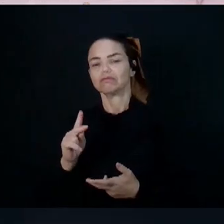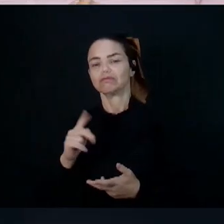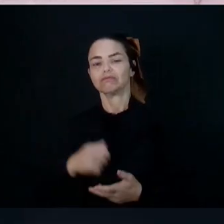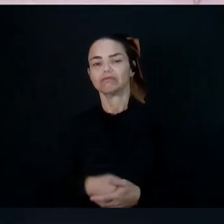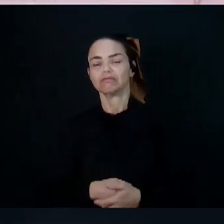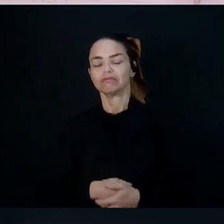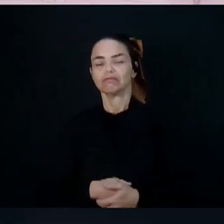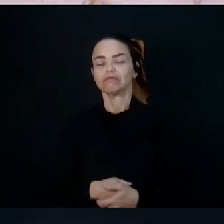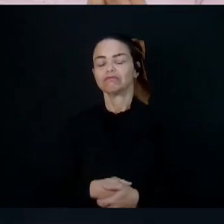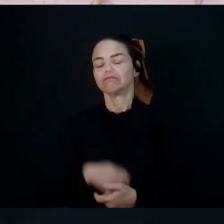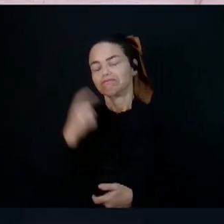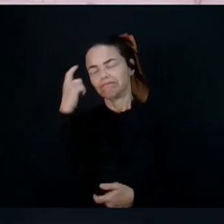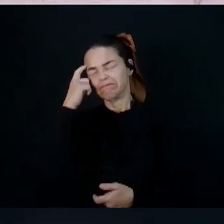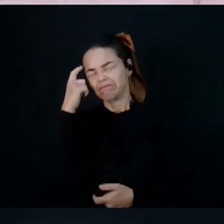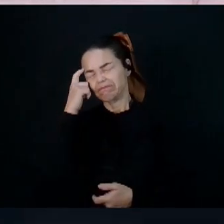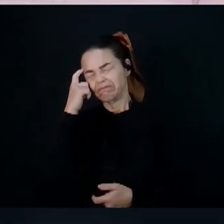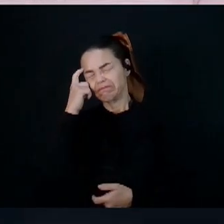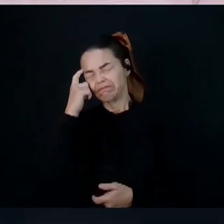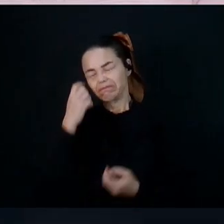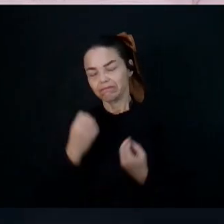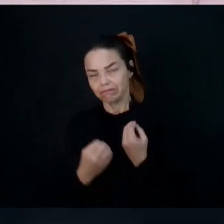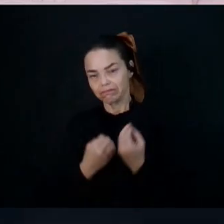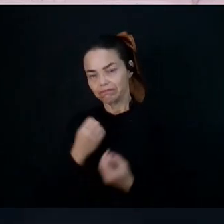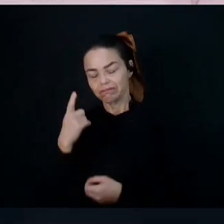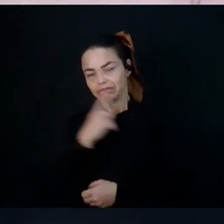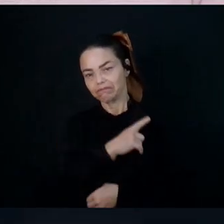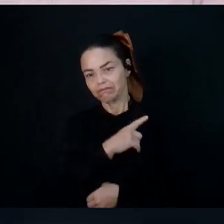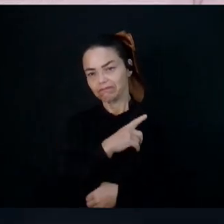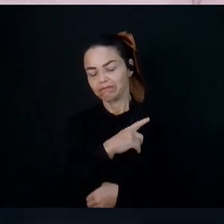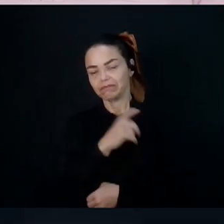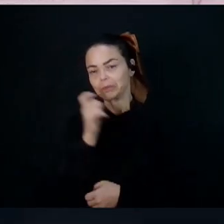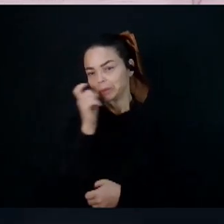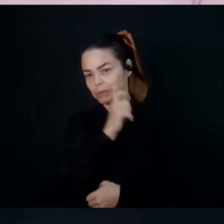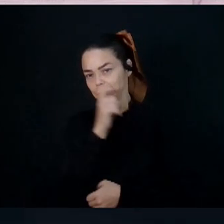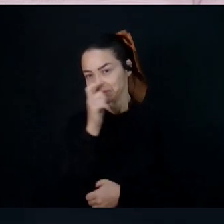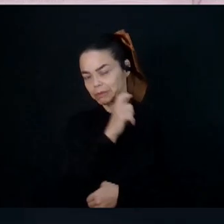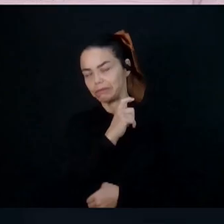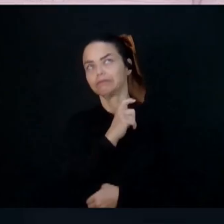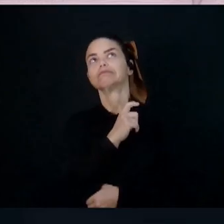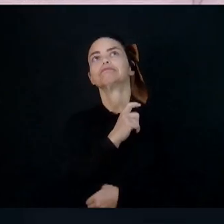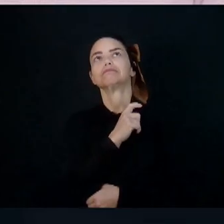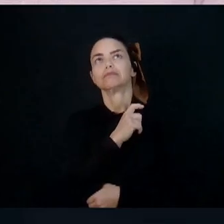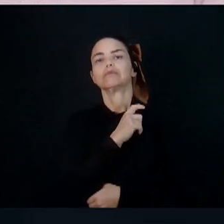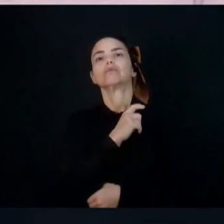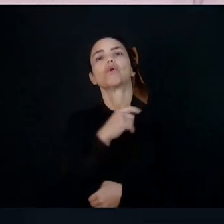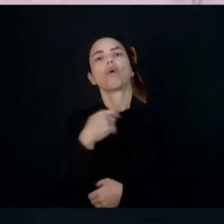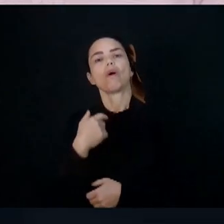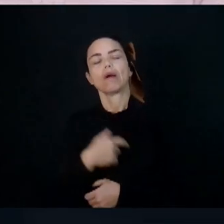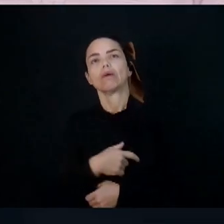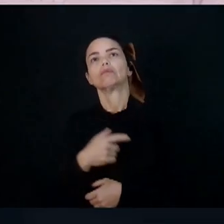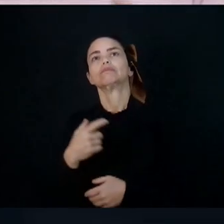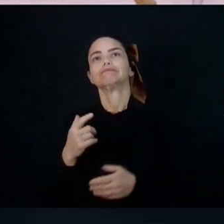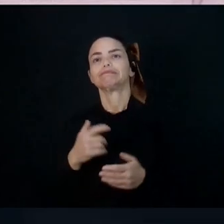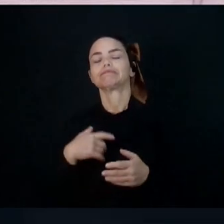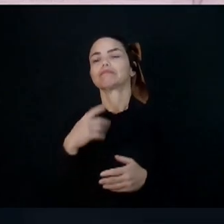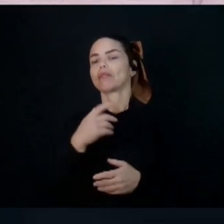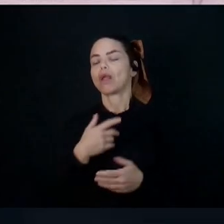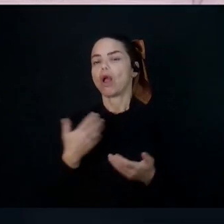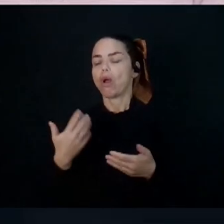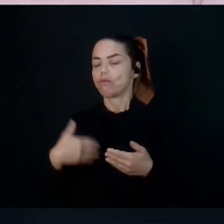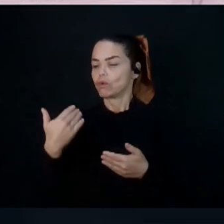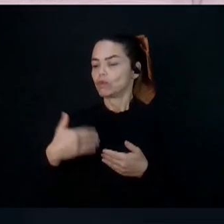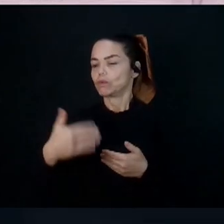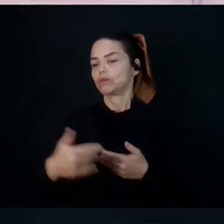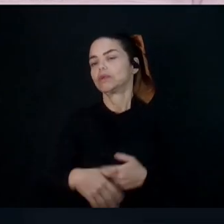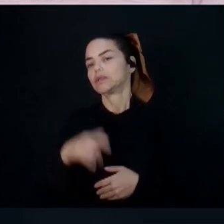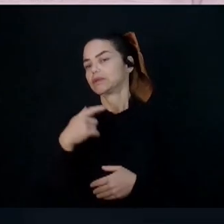fico pensando como alguém consegue sustentar uma mentira por tanto tempo. A mente cria mecanismos para